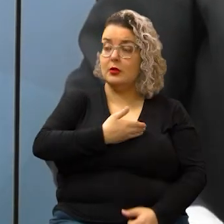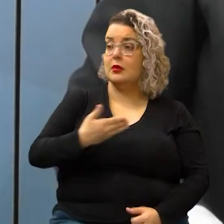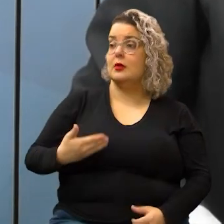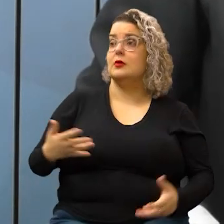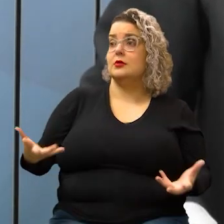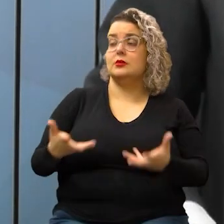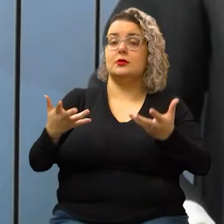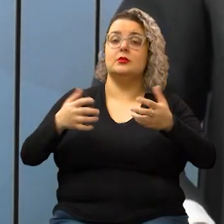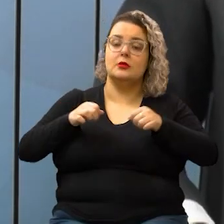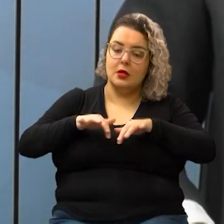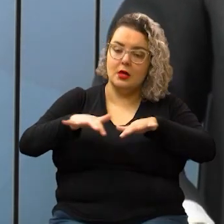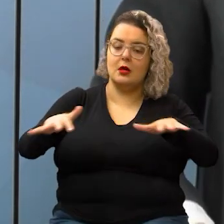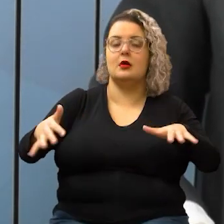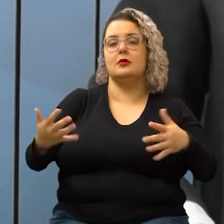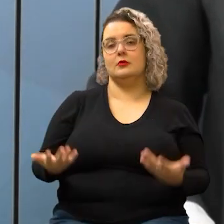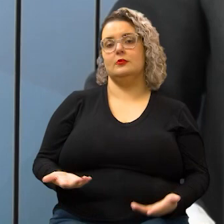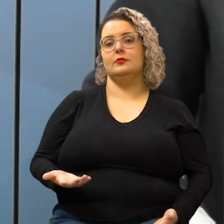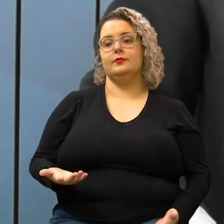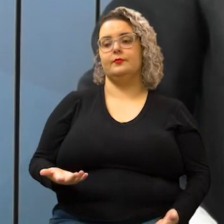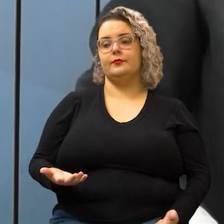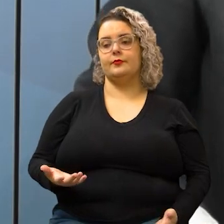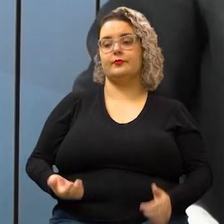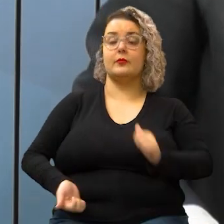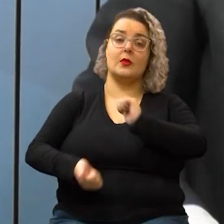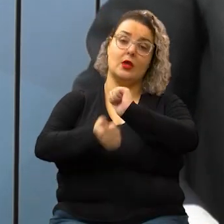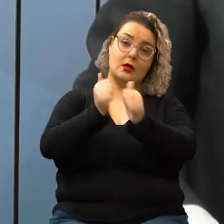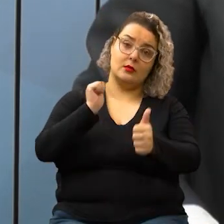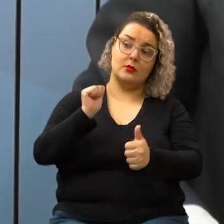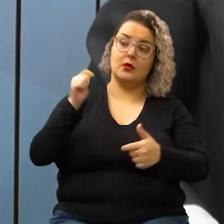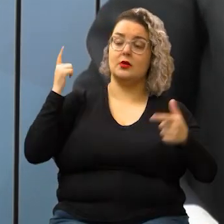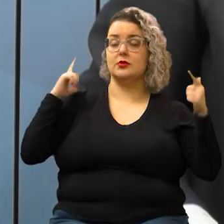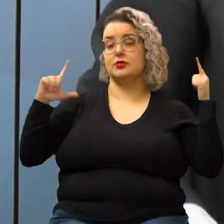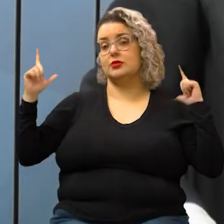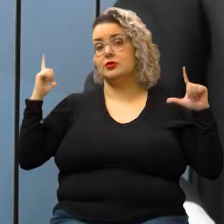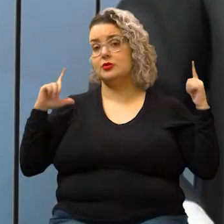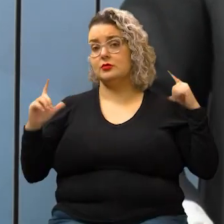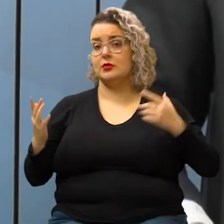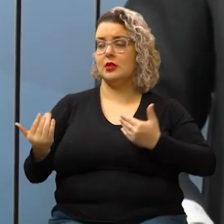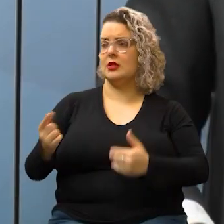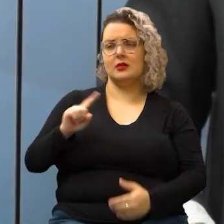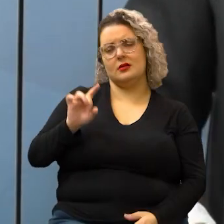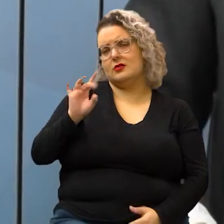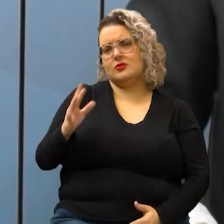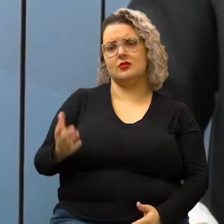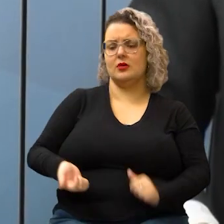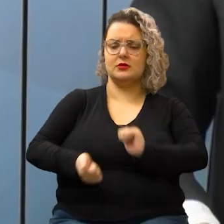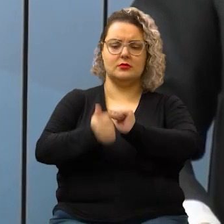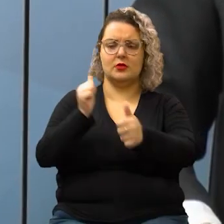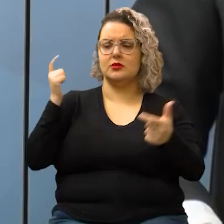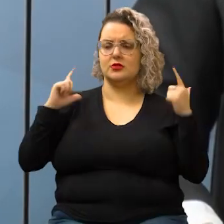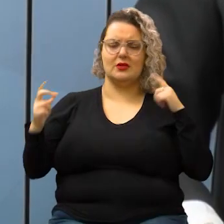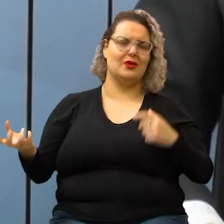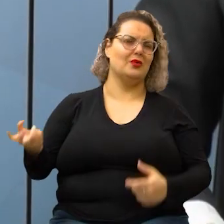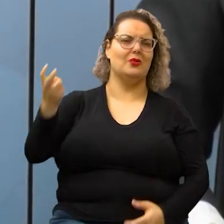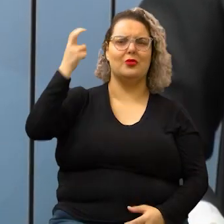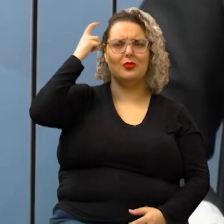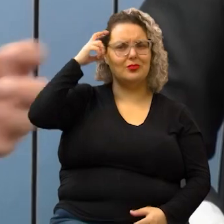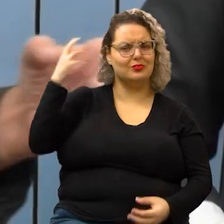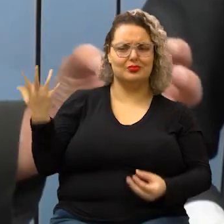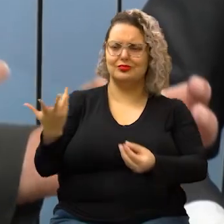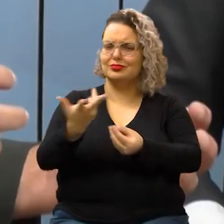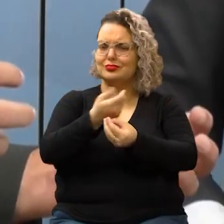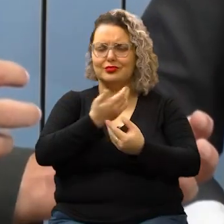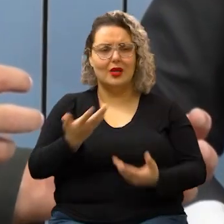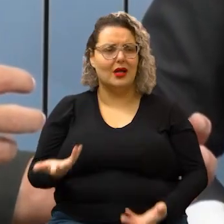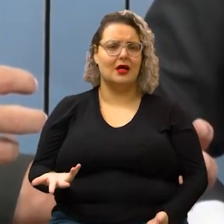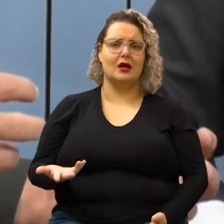e ampliar a oferta de esporte e lazer para a juventude. E não só esporte e lazer, né, cultura, artes. O duro é quando